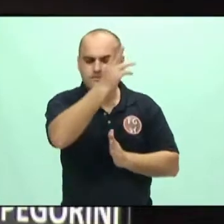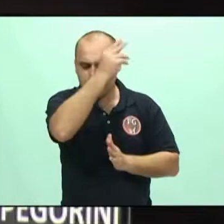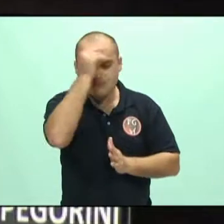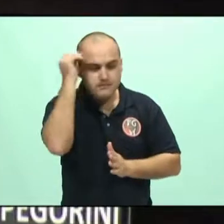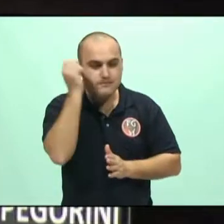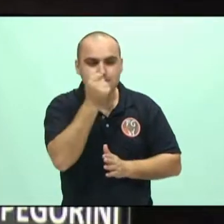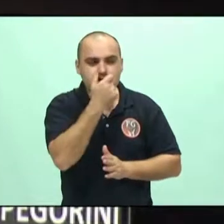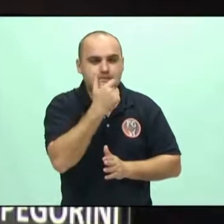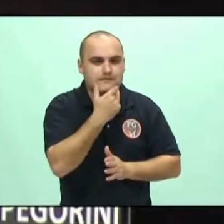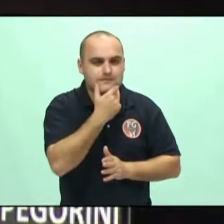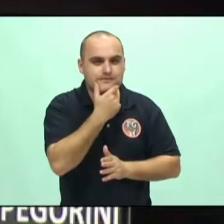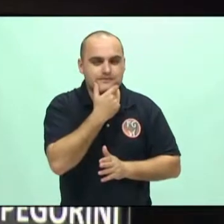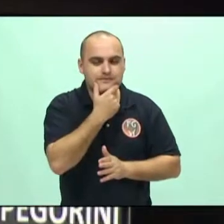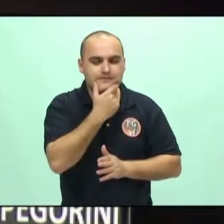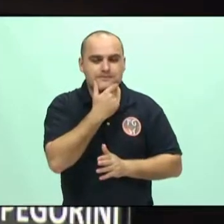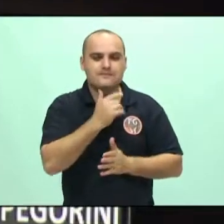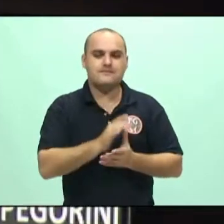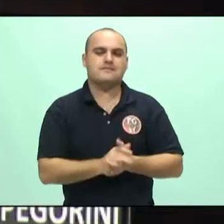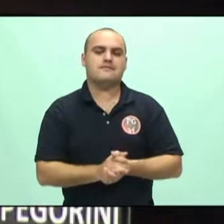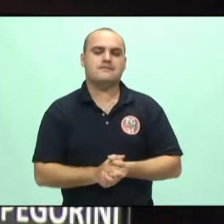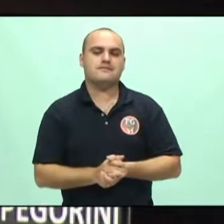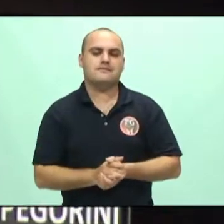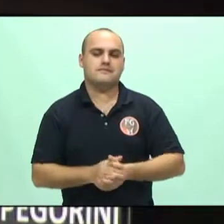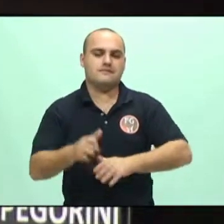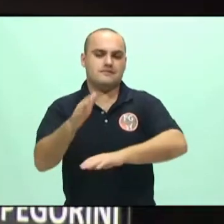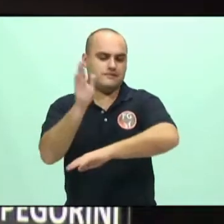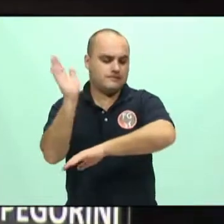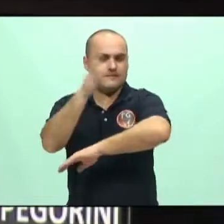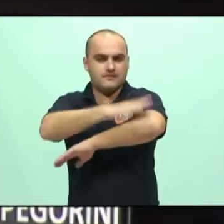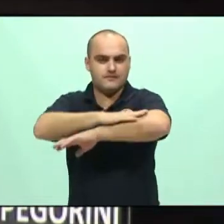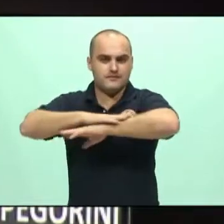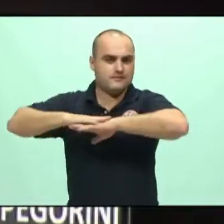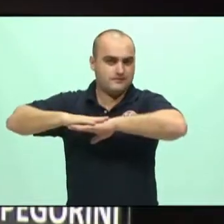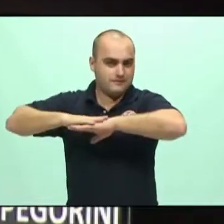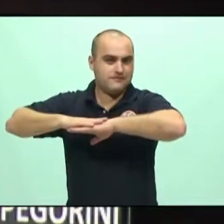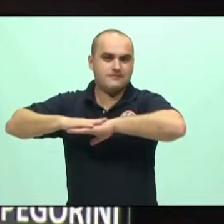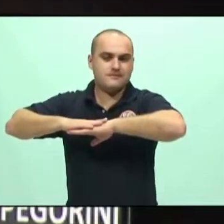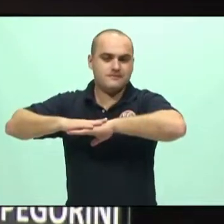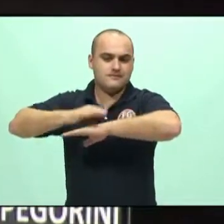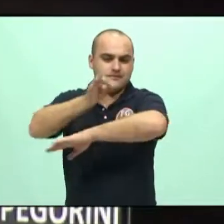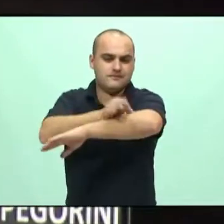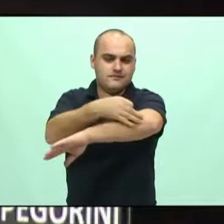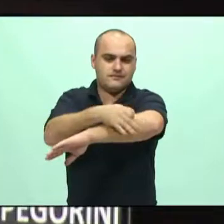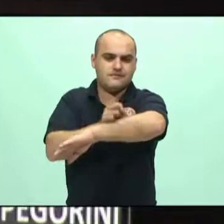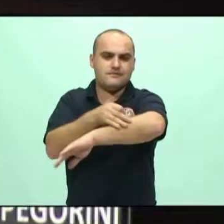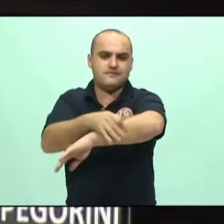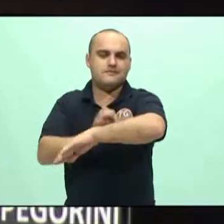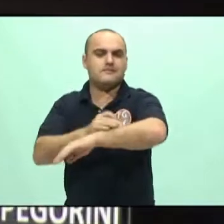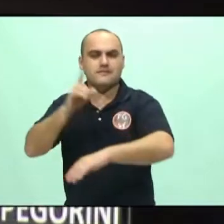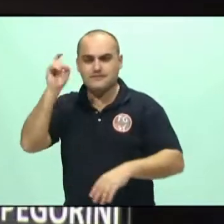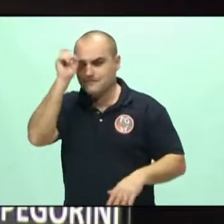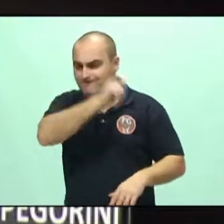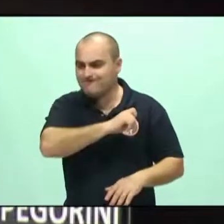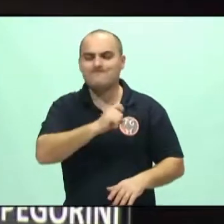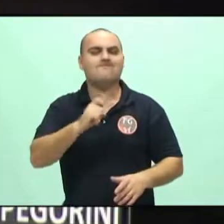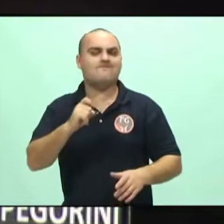fizesse uma força-tarefa no quesito que é calçamento Célia É tá difícil circular tanto e ajuda